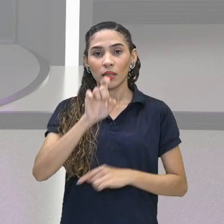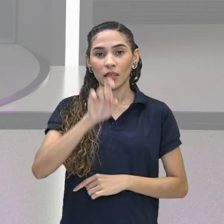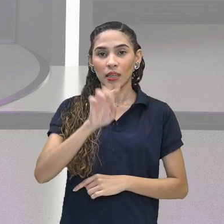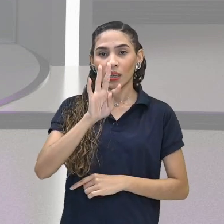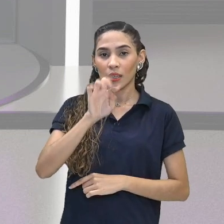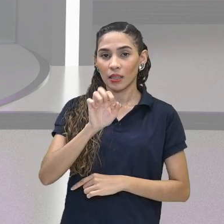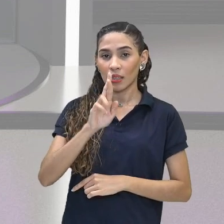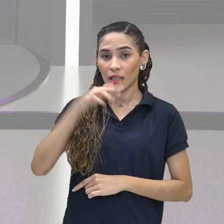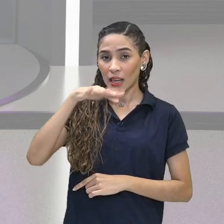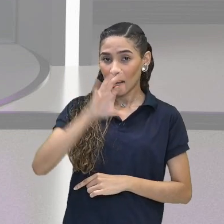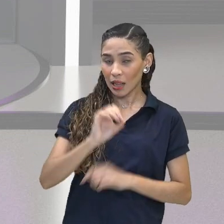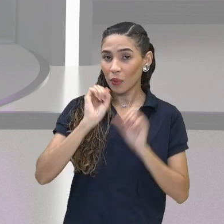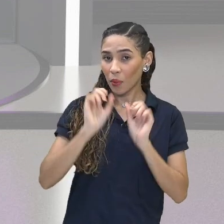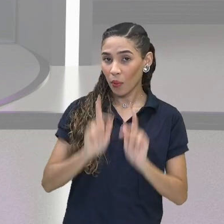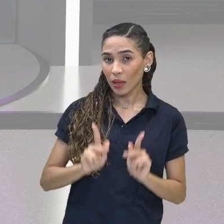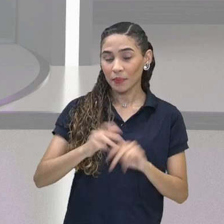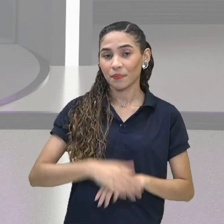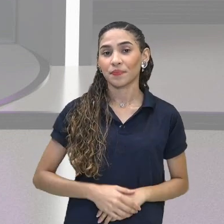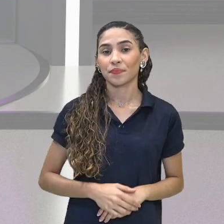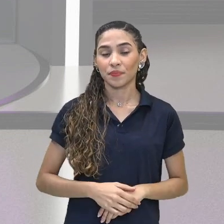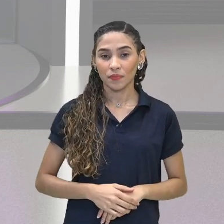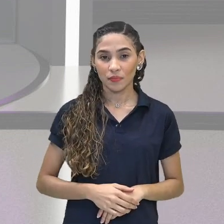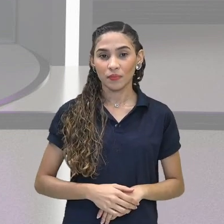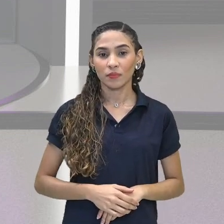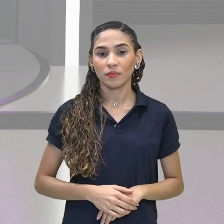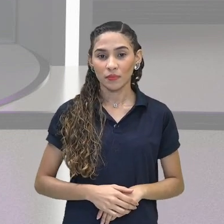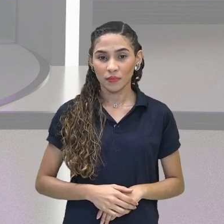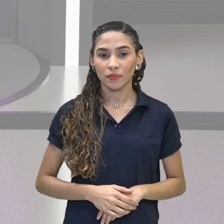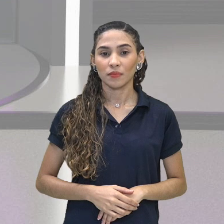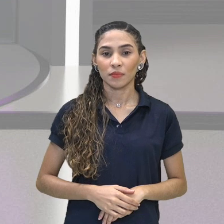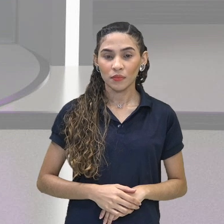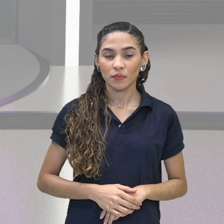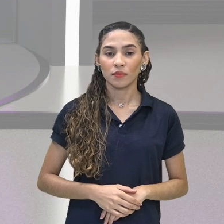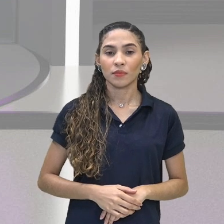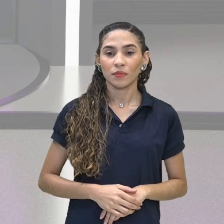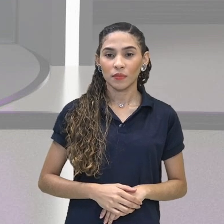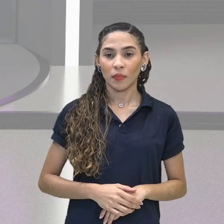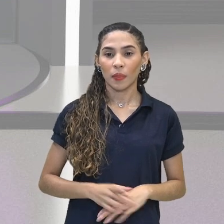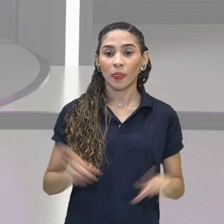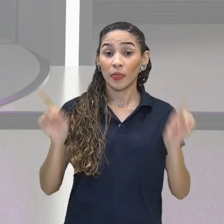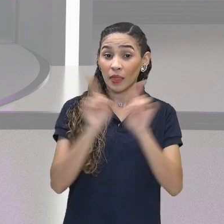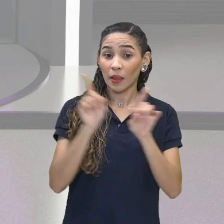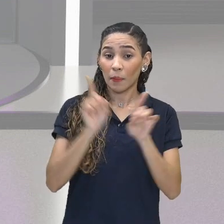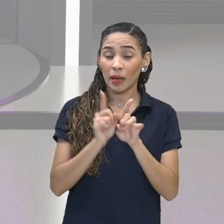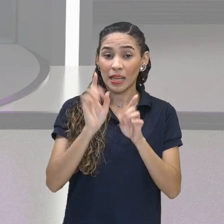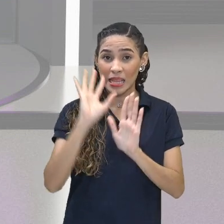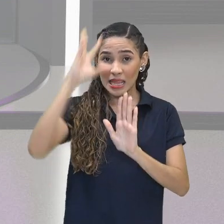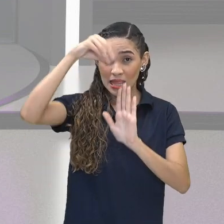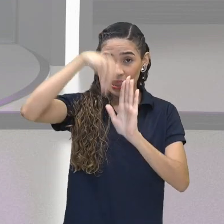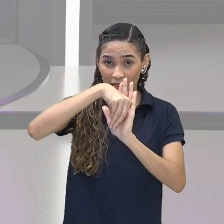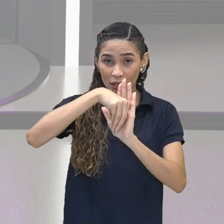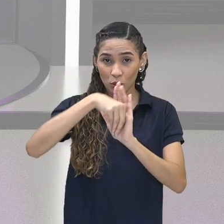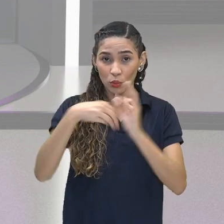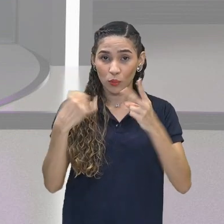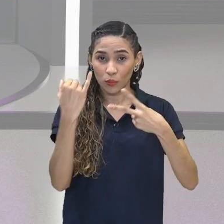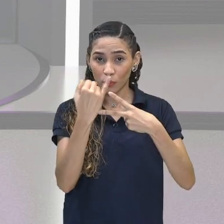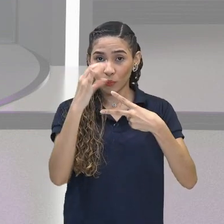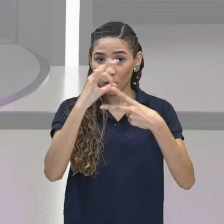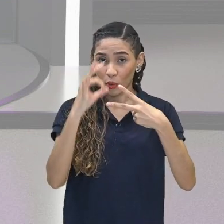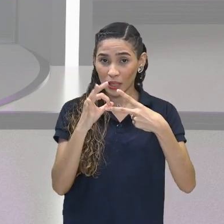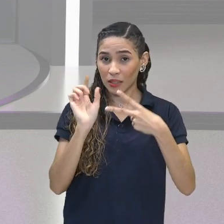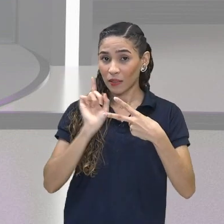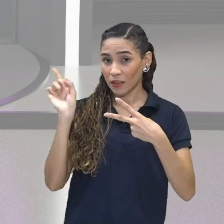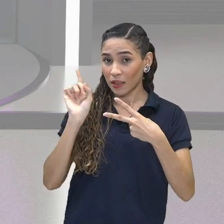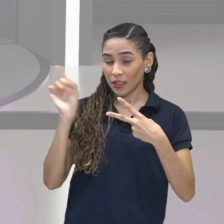externo. Tudo bem? Então, ele é o ângulo externo do polígono. E ali a parte de dentro, você tem o